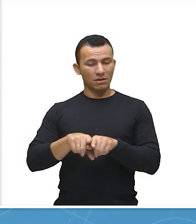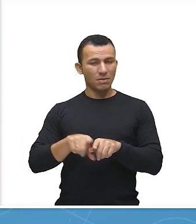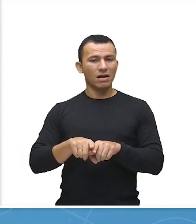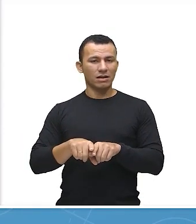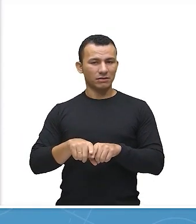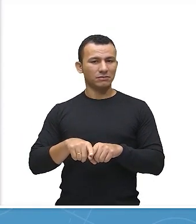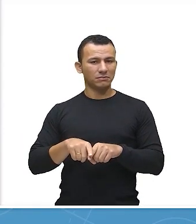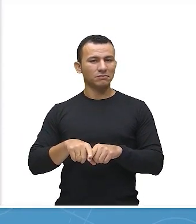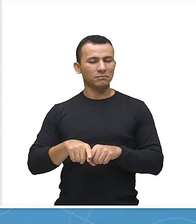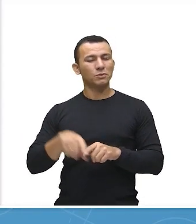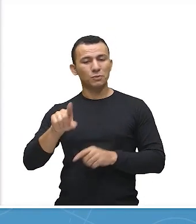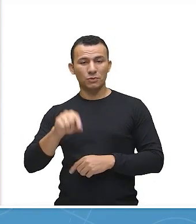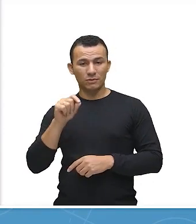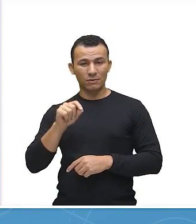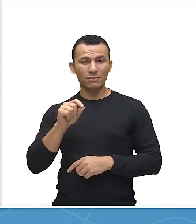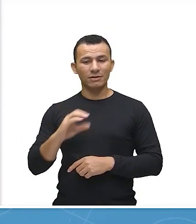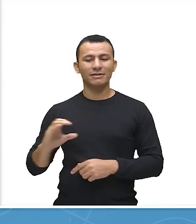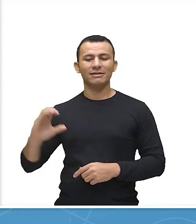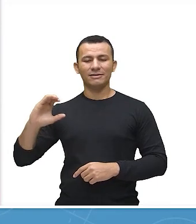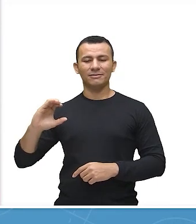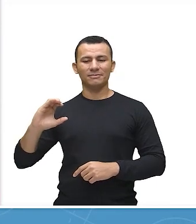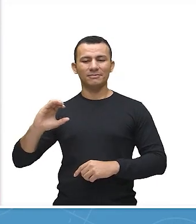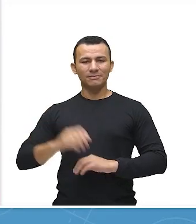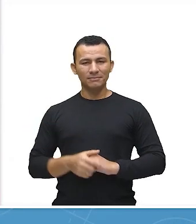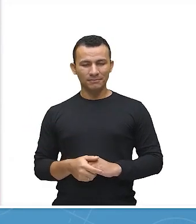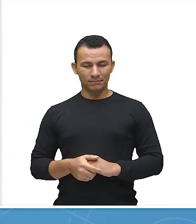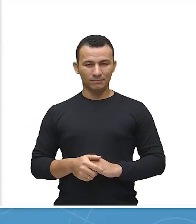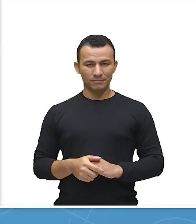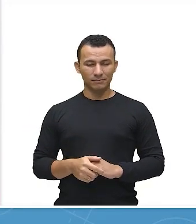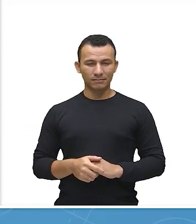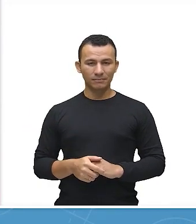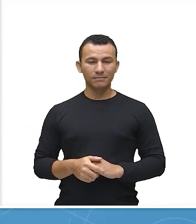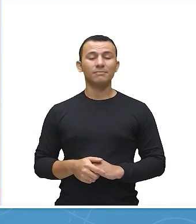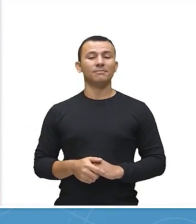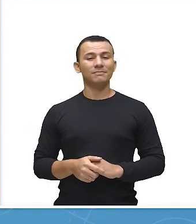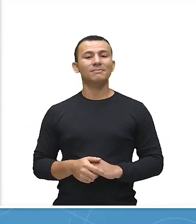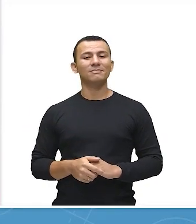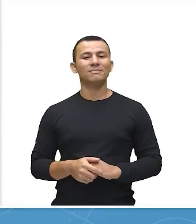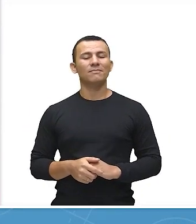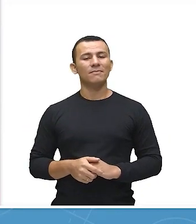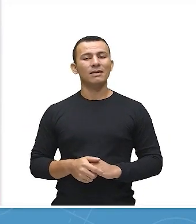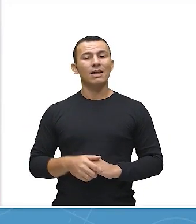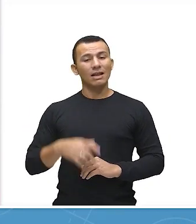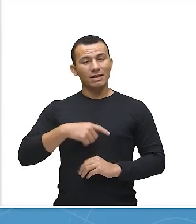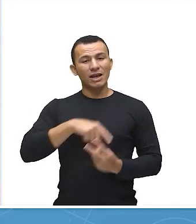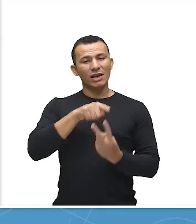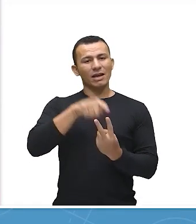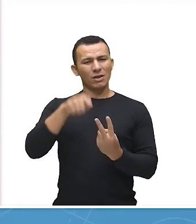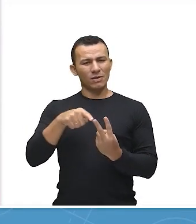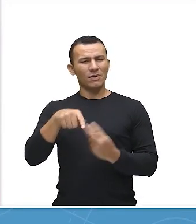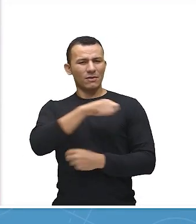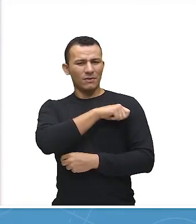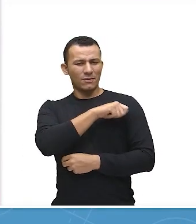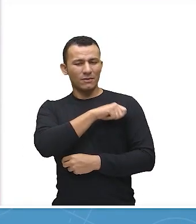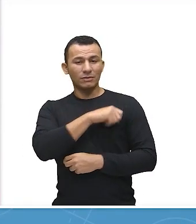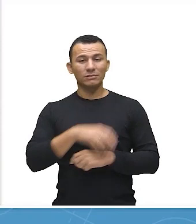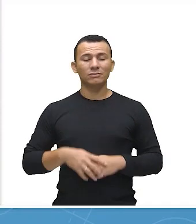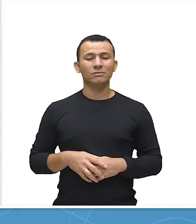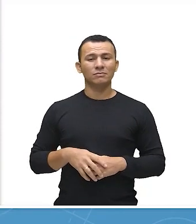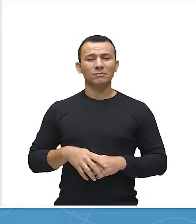em cerimônias religiosas? Vamos lembrar qual é? Eu tenho certeza que vocês acertaram essa fácil. Então, vamos lá começar